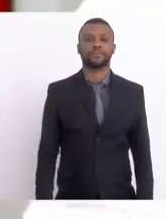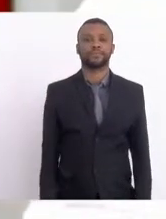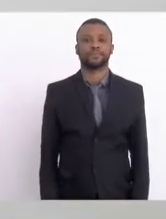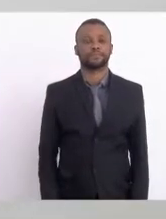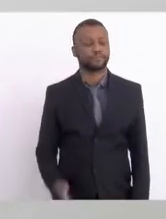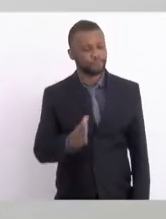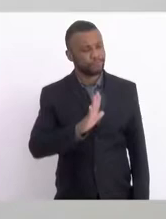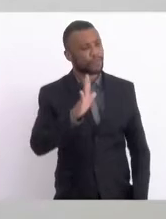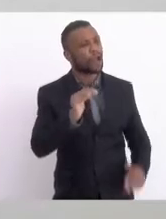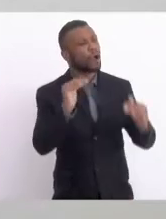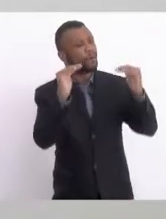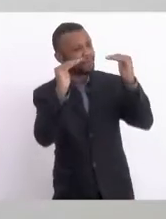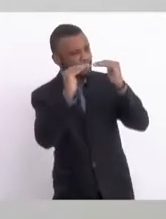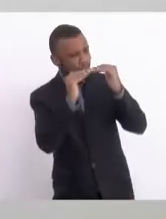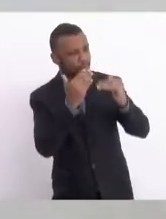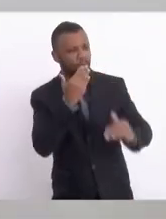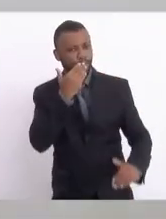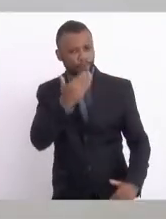Favorável, presidente.